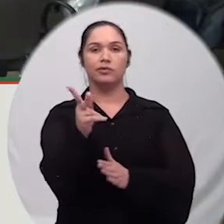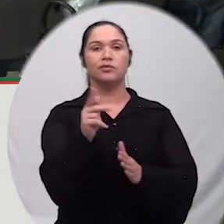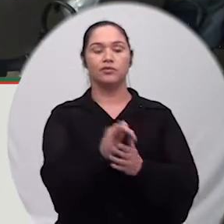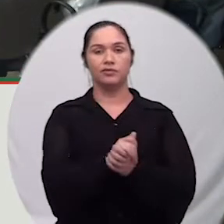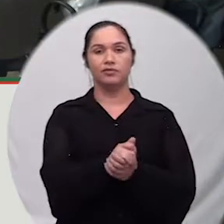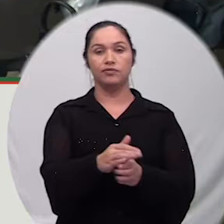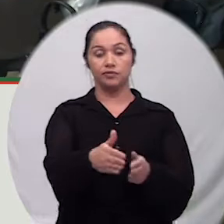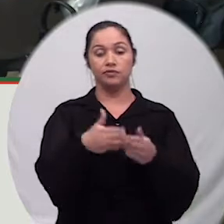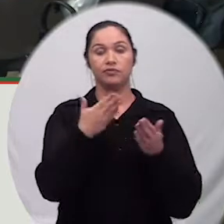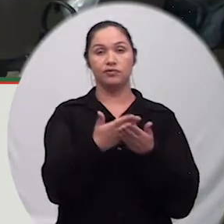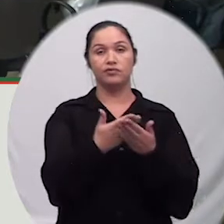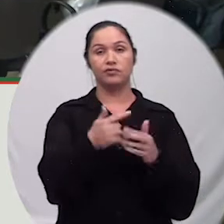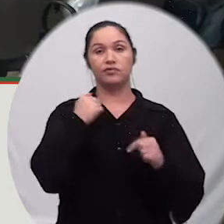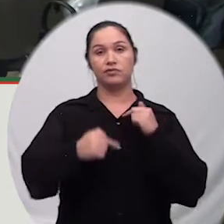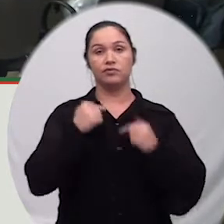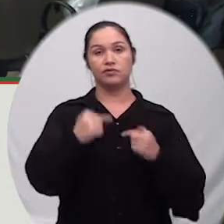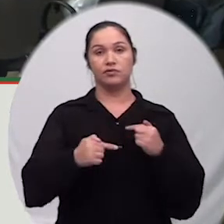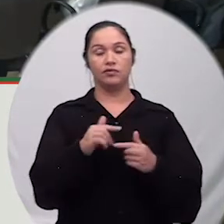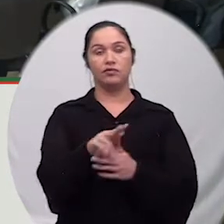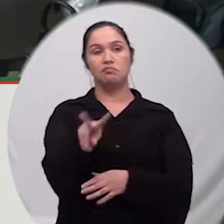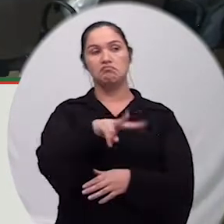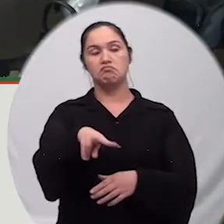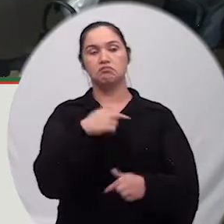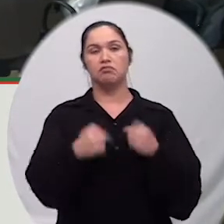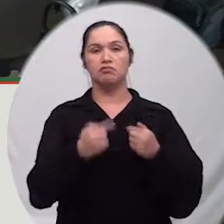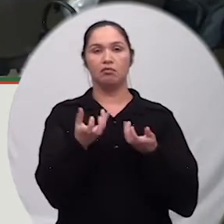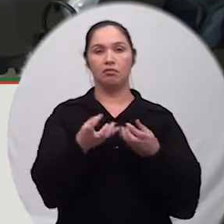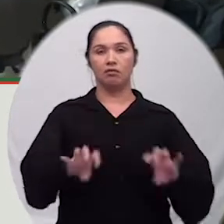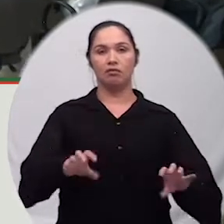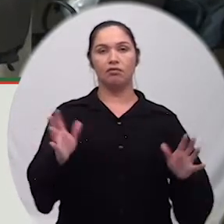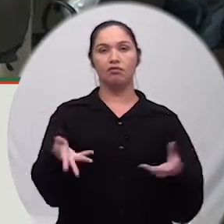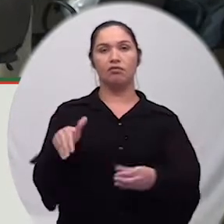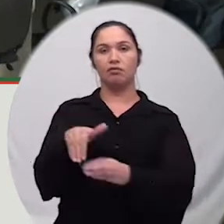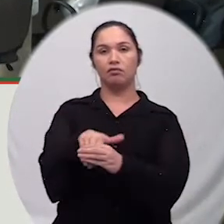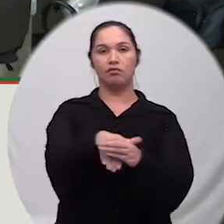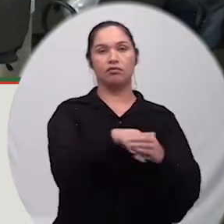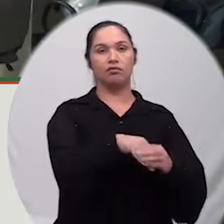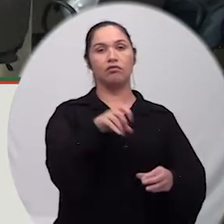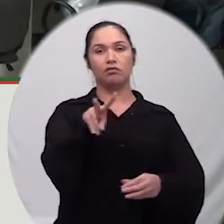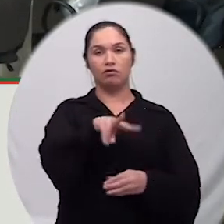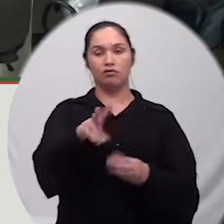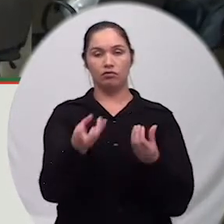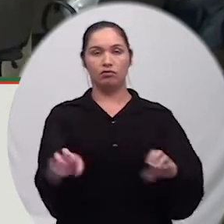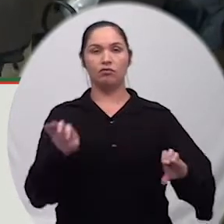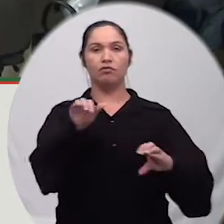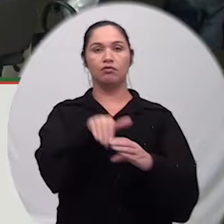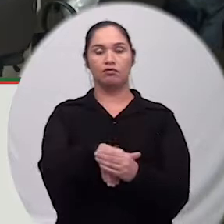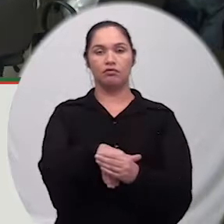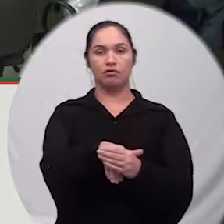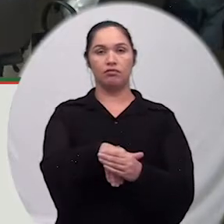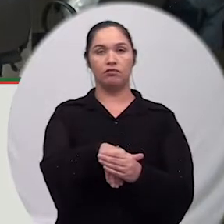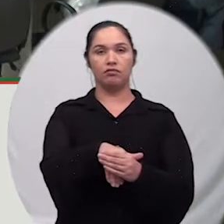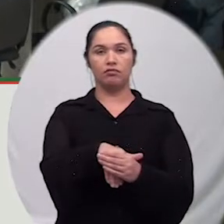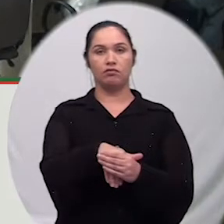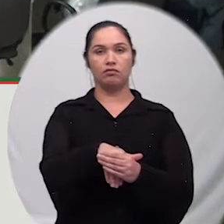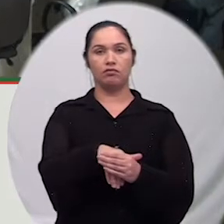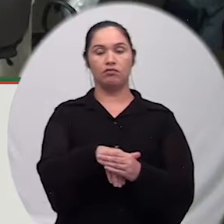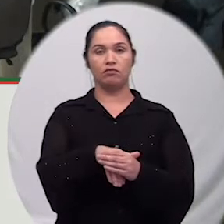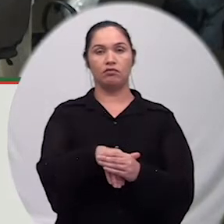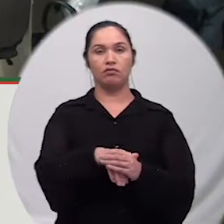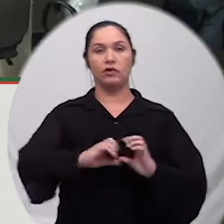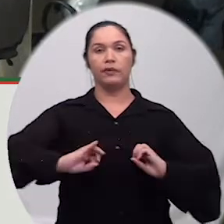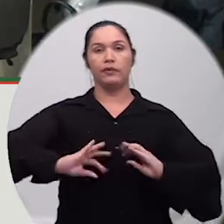requerimento continua em discussão. Não havendo quem queira discutir, está em votação. Os contrários se manifestam, favorável permaneça como